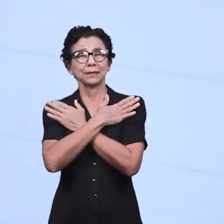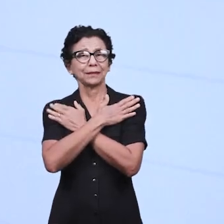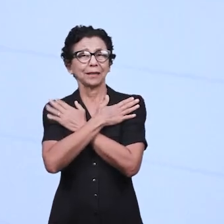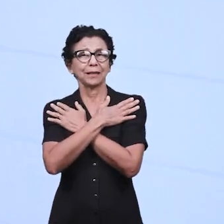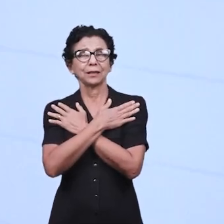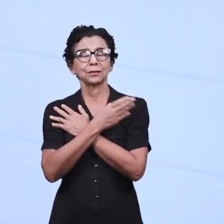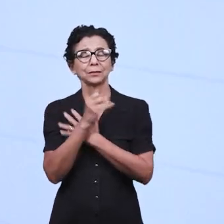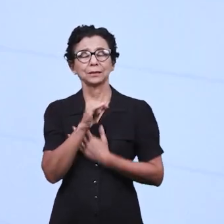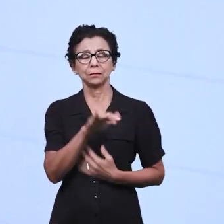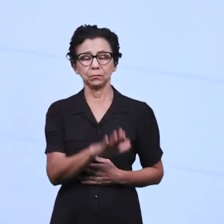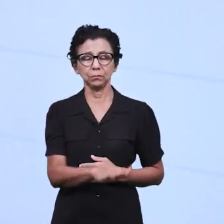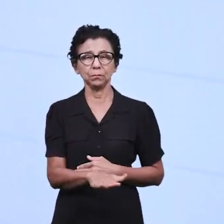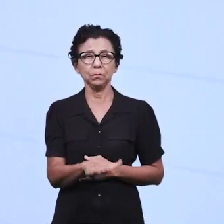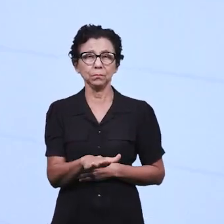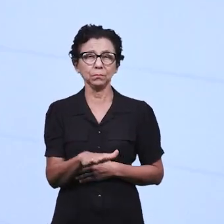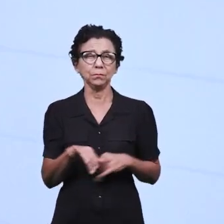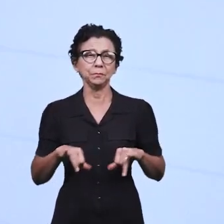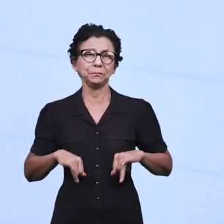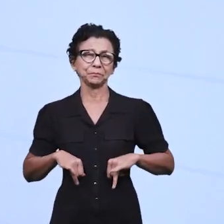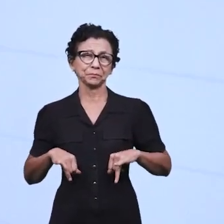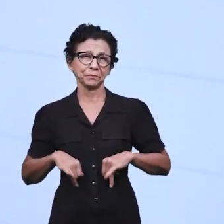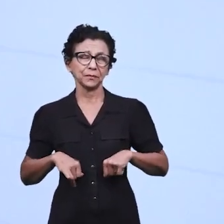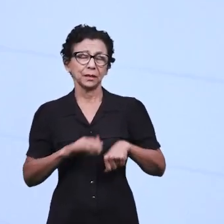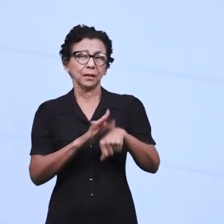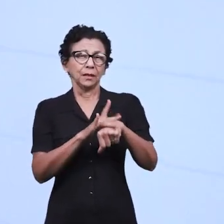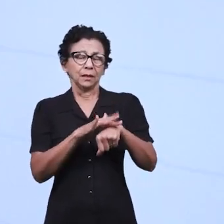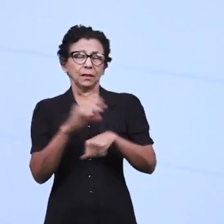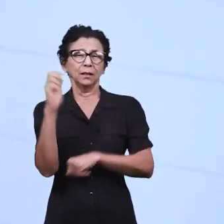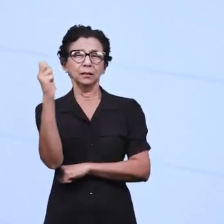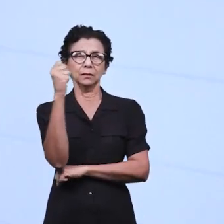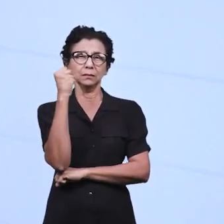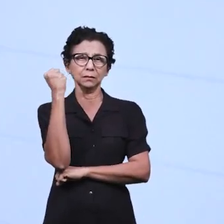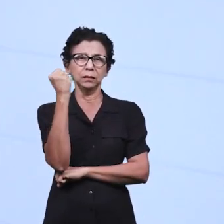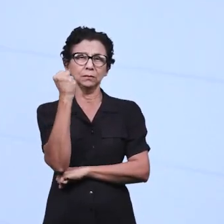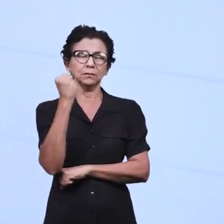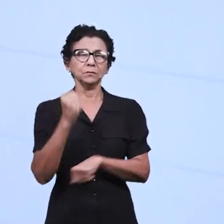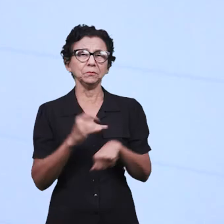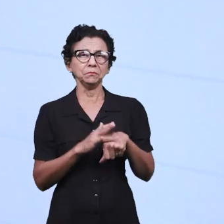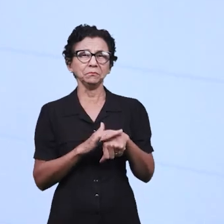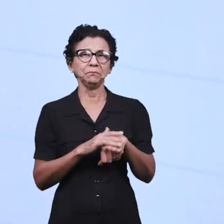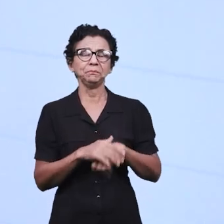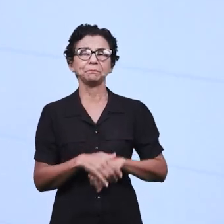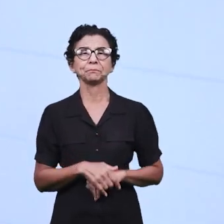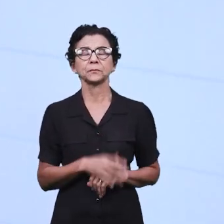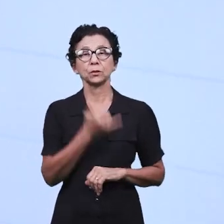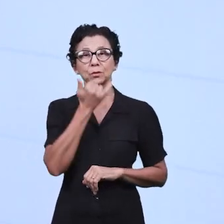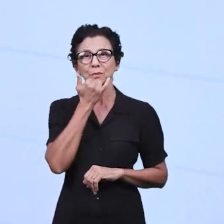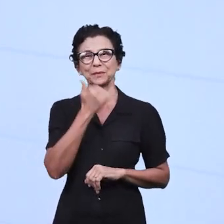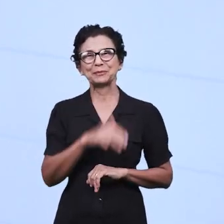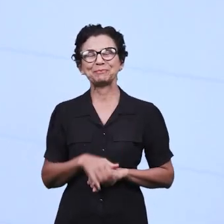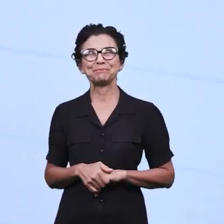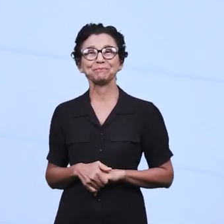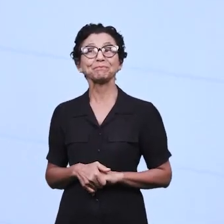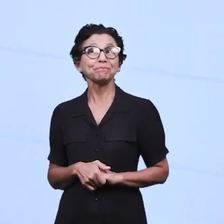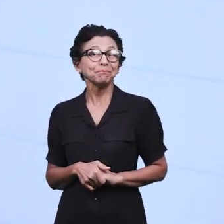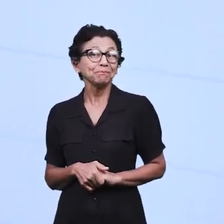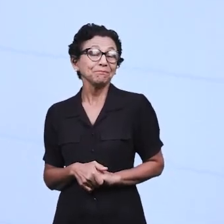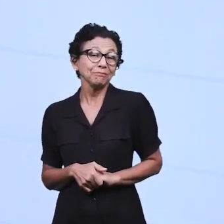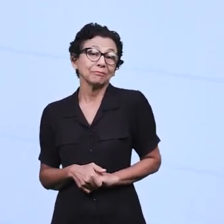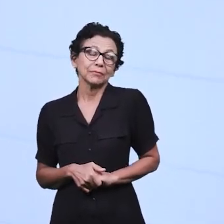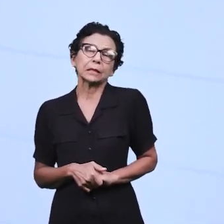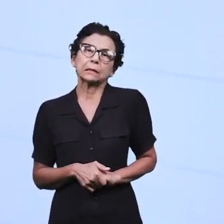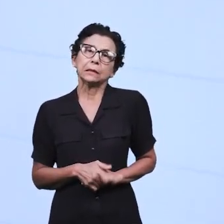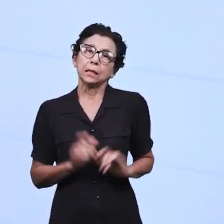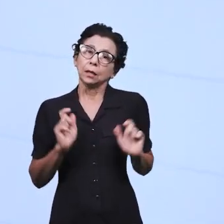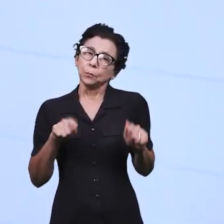E se uma criança sofre com alguma doença grave, né, com alguma enfermidade, é possível que o seu